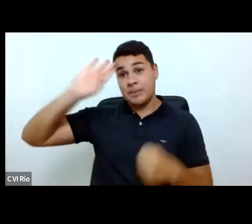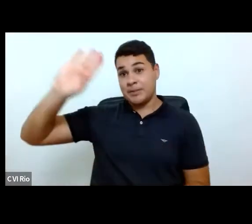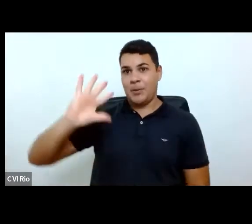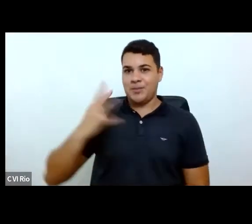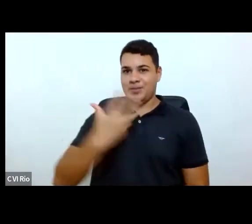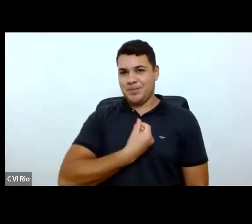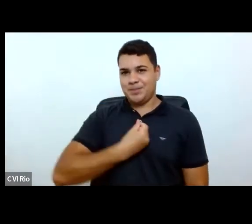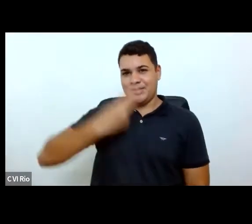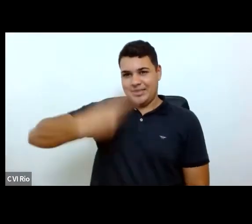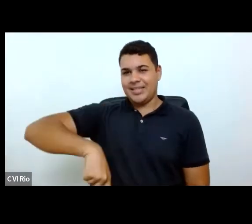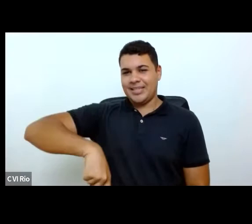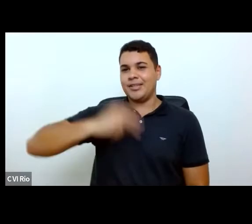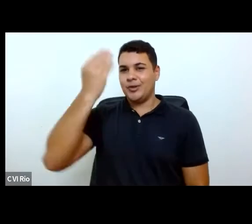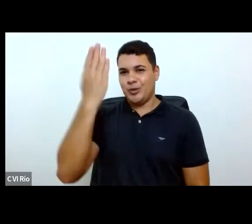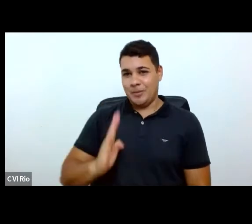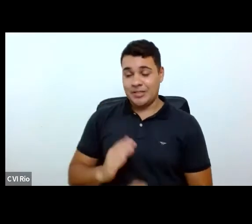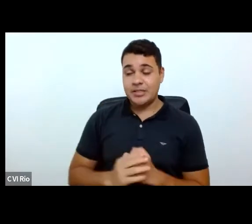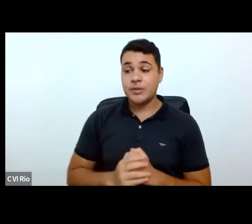transexuais brasileiro.